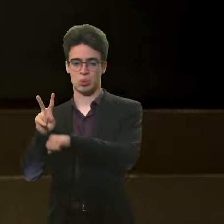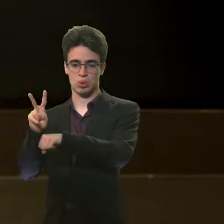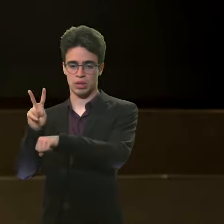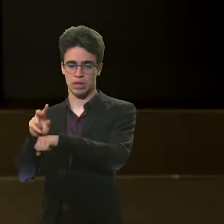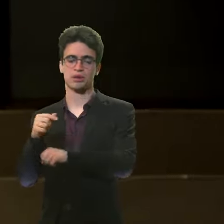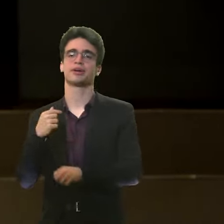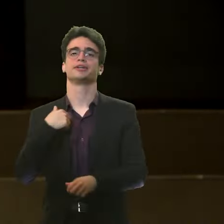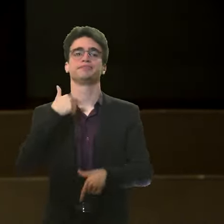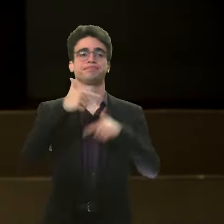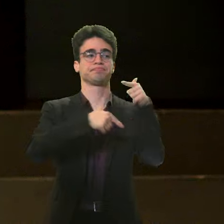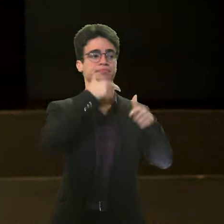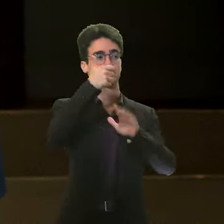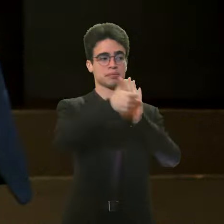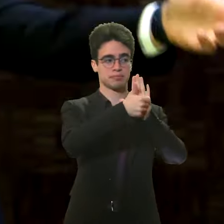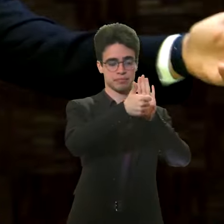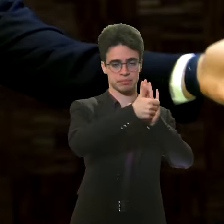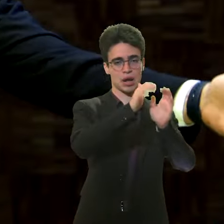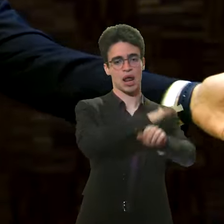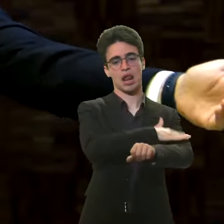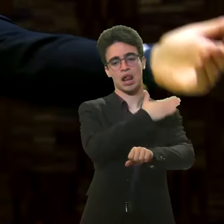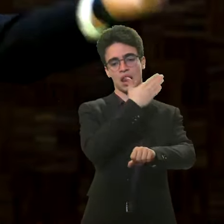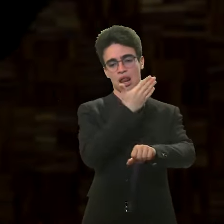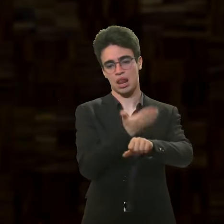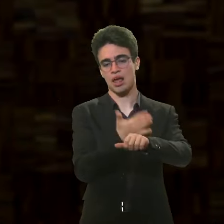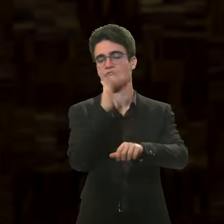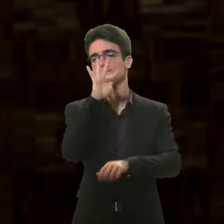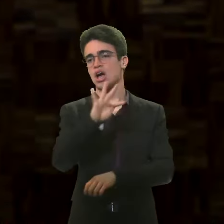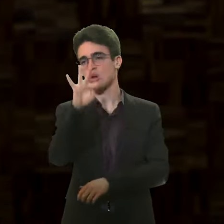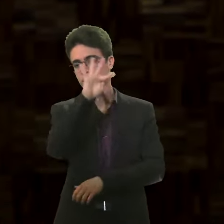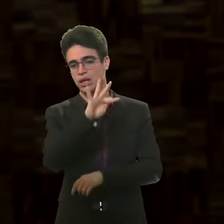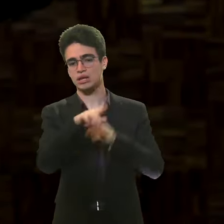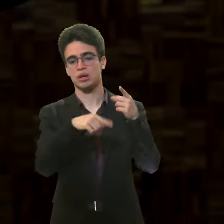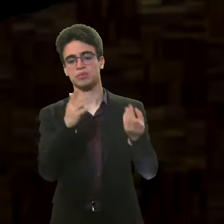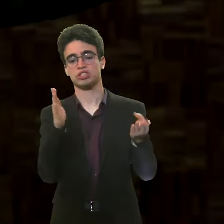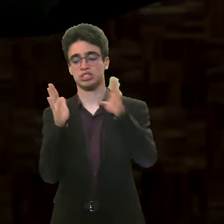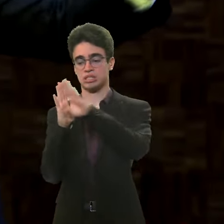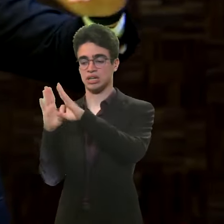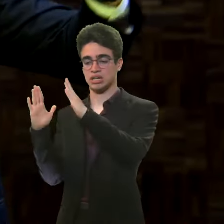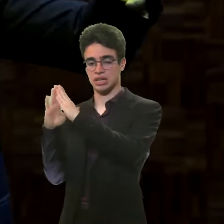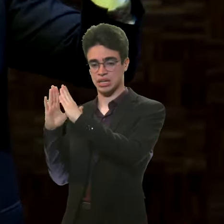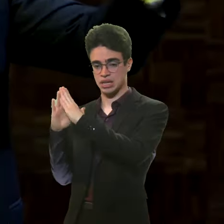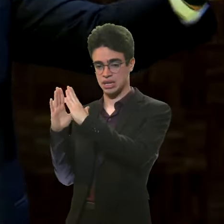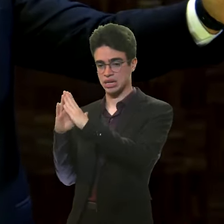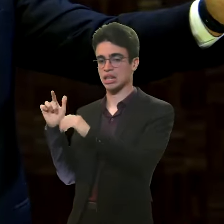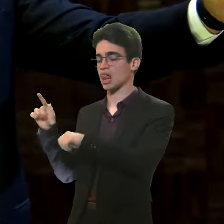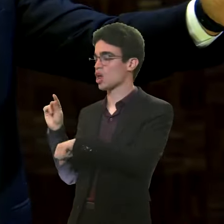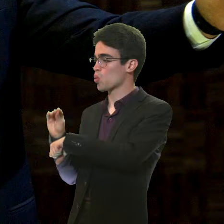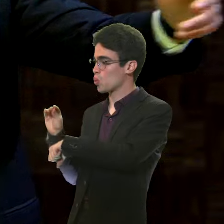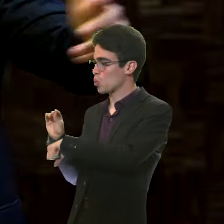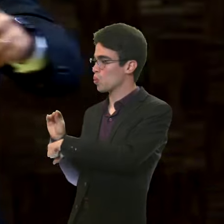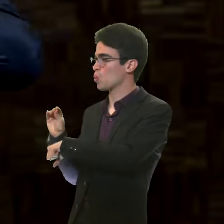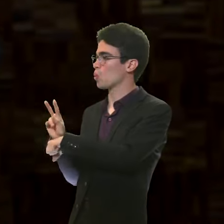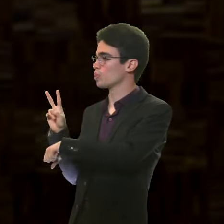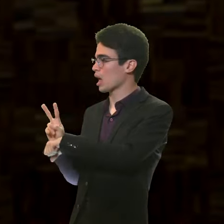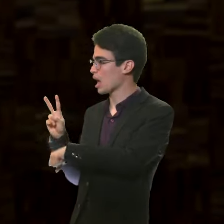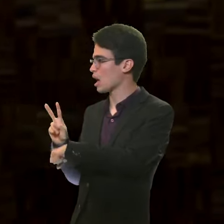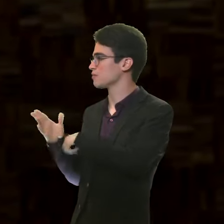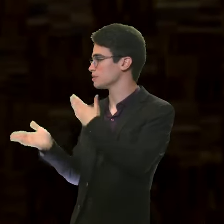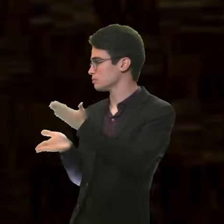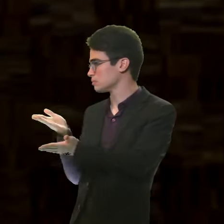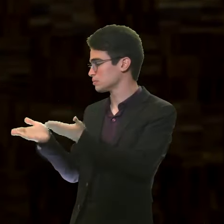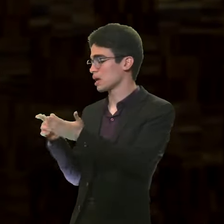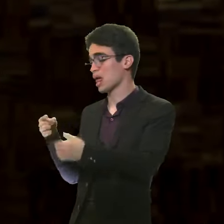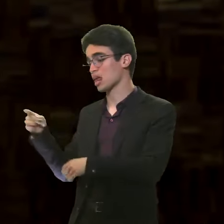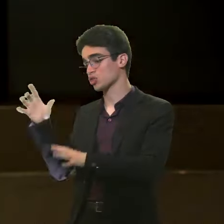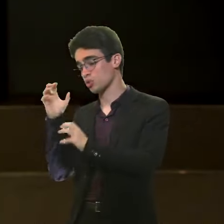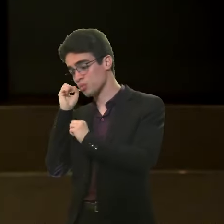dia aqui trabalhando na igreja, depois ia para a faculdade, e depois chegava em casa, e ela tinha cuidado durante o dia, e às vezes a gente revezava. Então, ela ia dormir, e eu